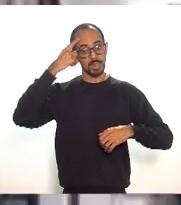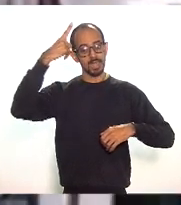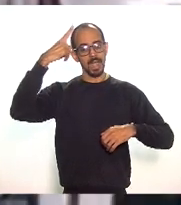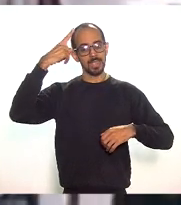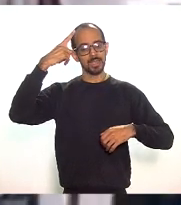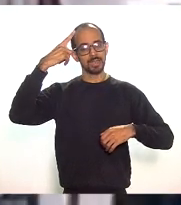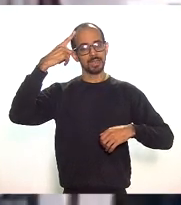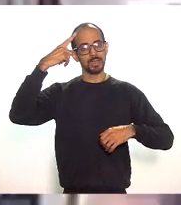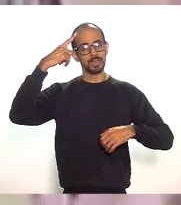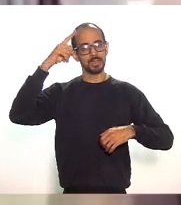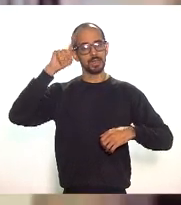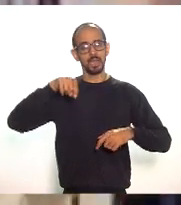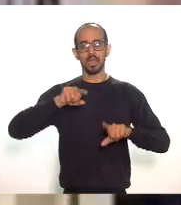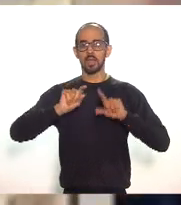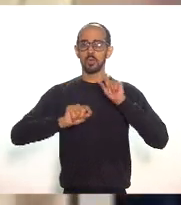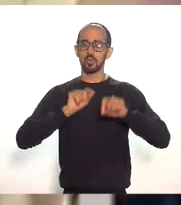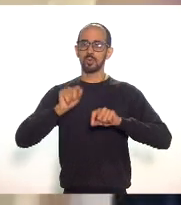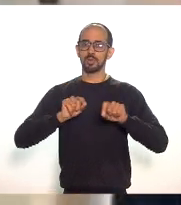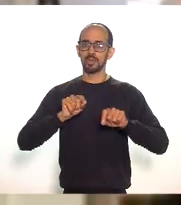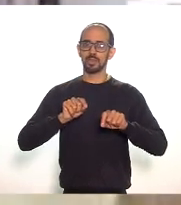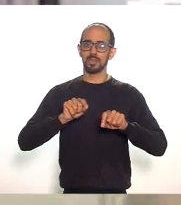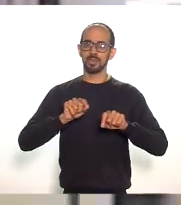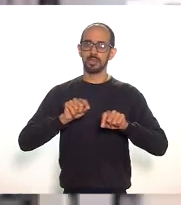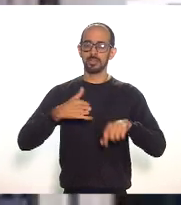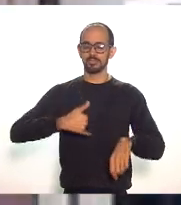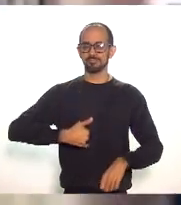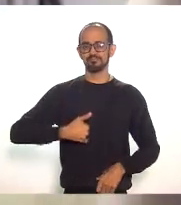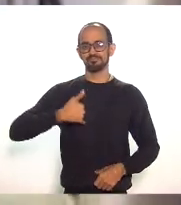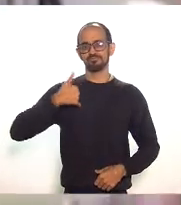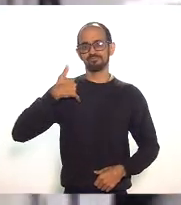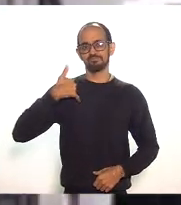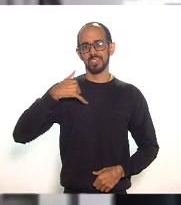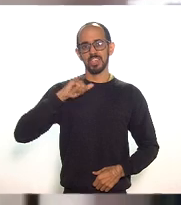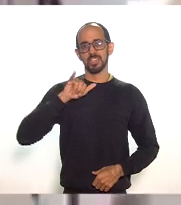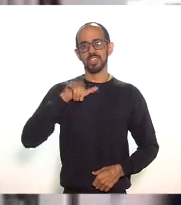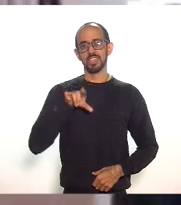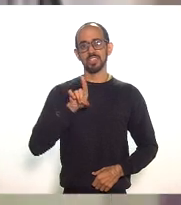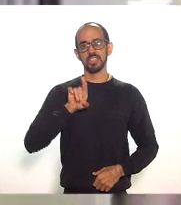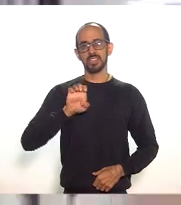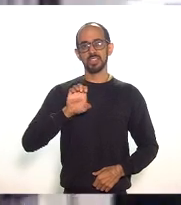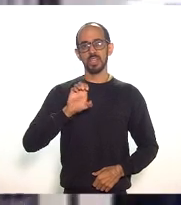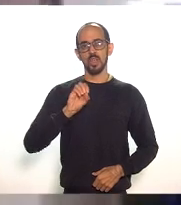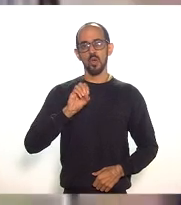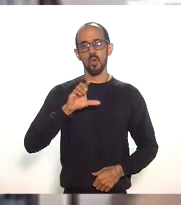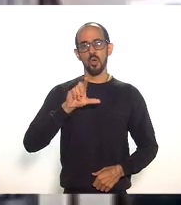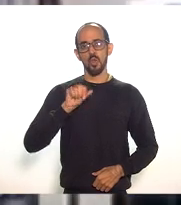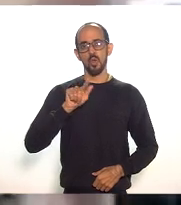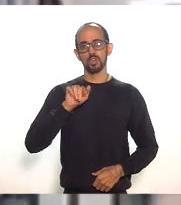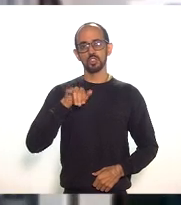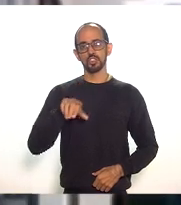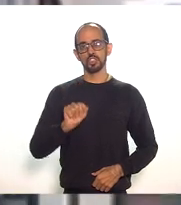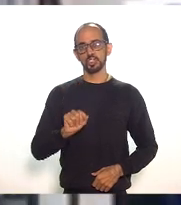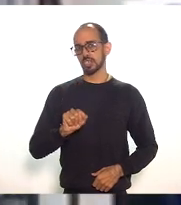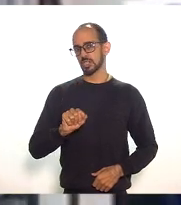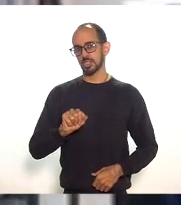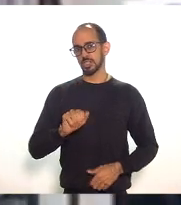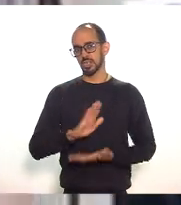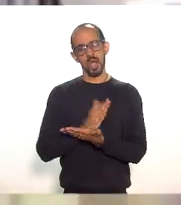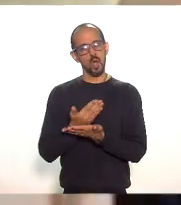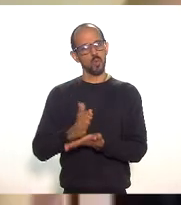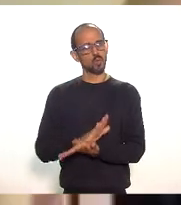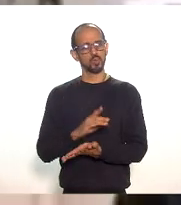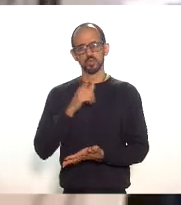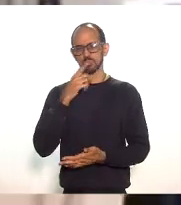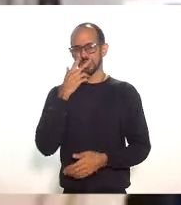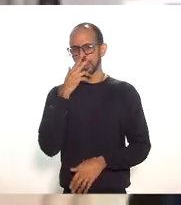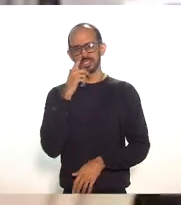aí exatamente a questão da ideologia, que as pessoas também parece que não entendem o que significa ideologia.